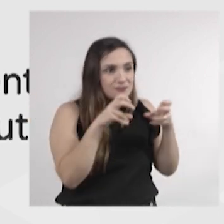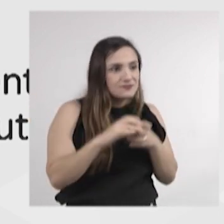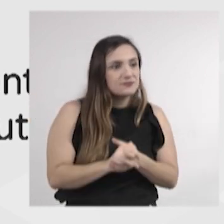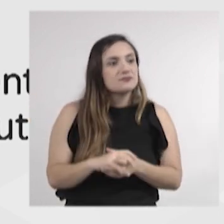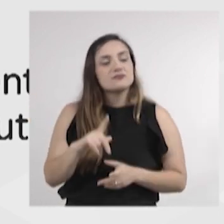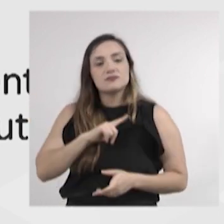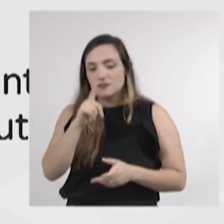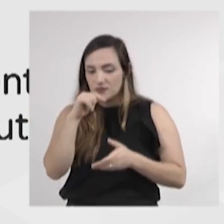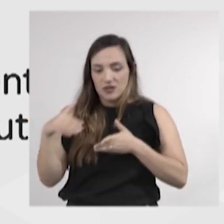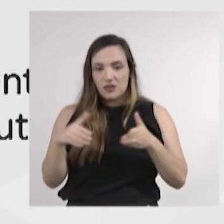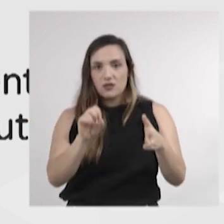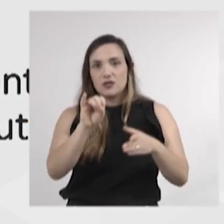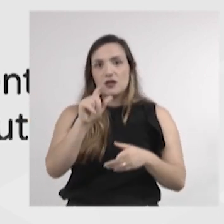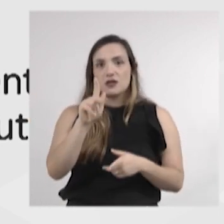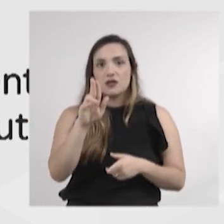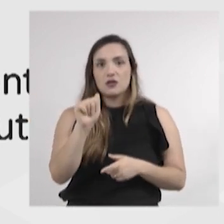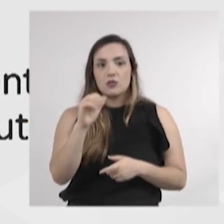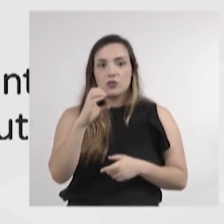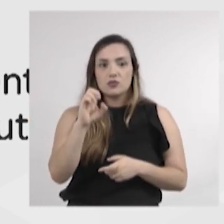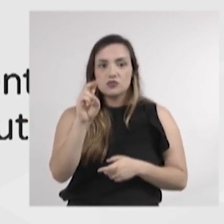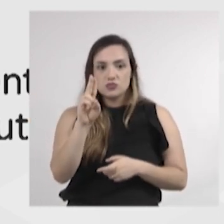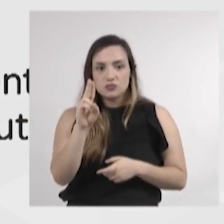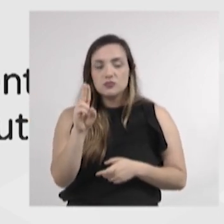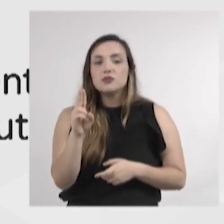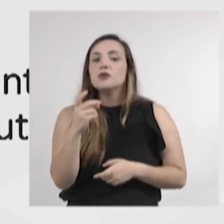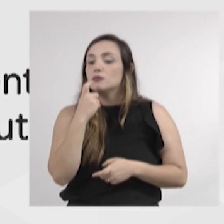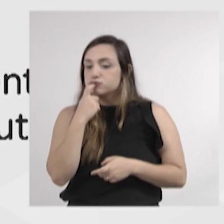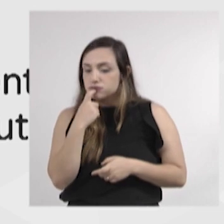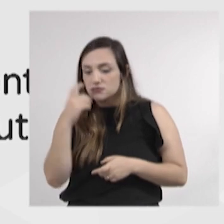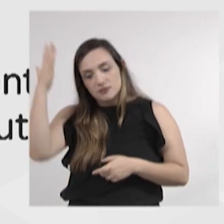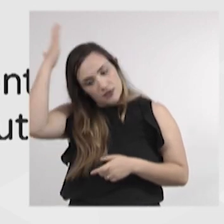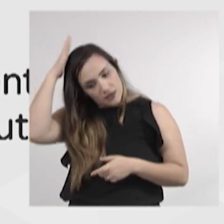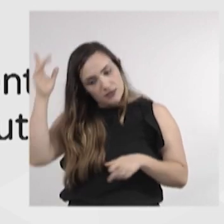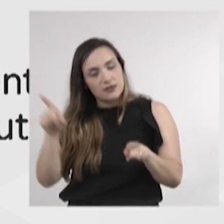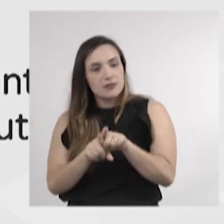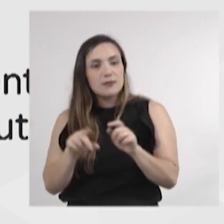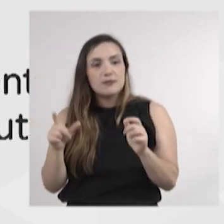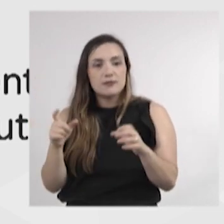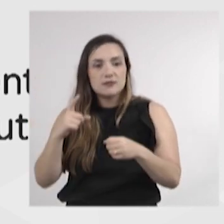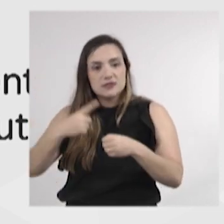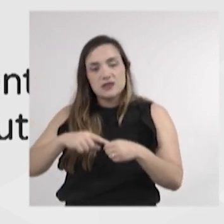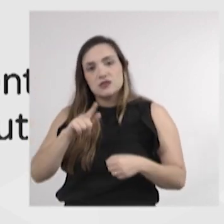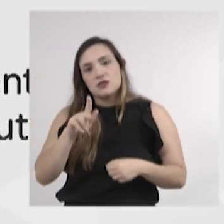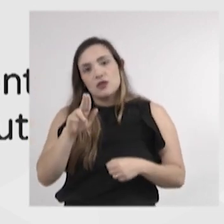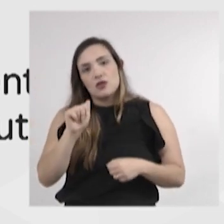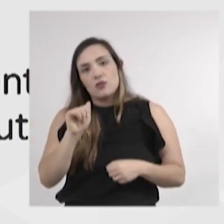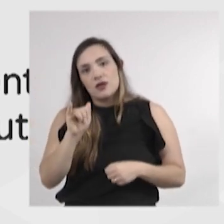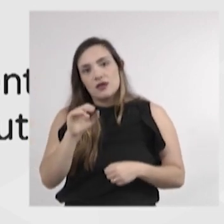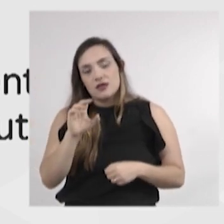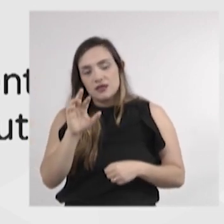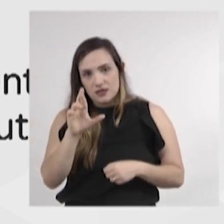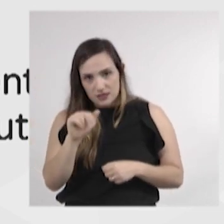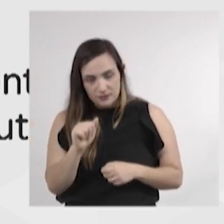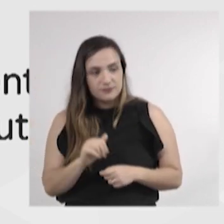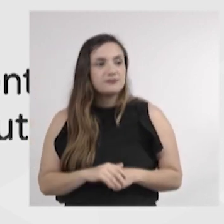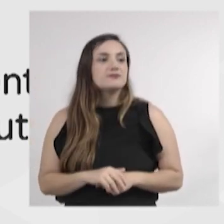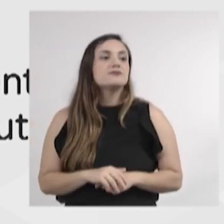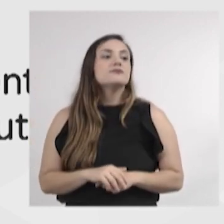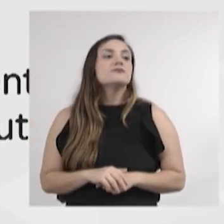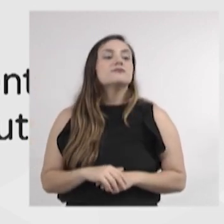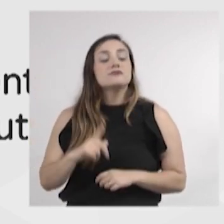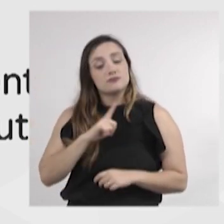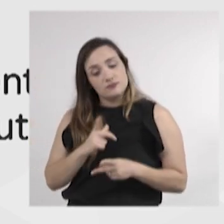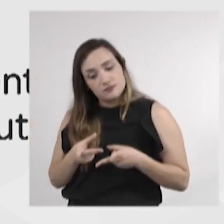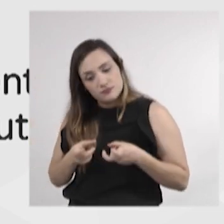Temos ali no Rio Iguaçu, que é ali próximo, já no lado paranaense, próximo a Guaíra, também nós temos essa estação que se projeta para dentro do rio,